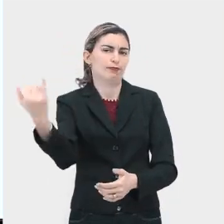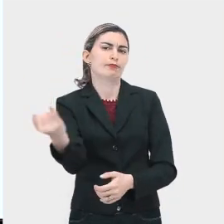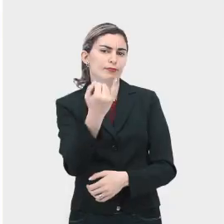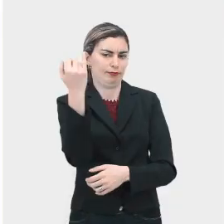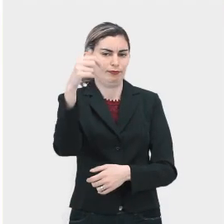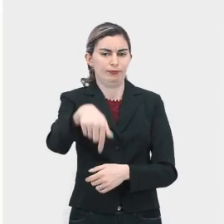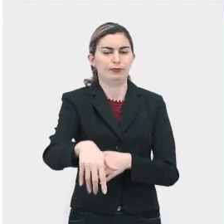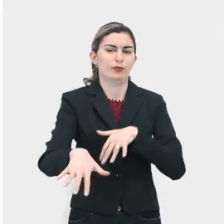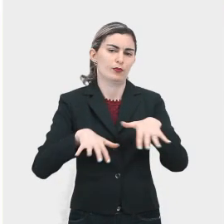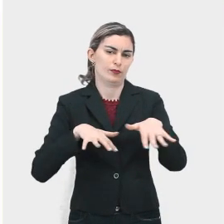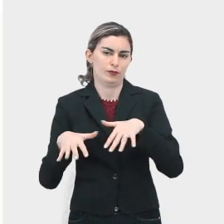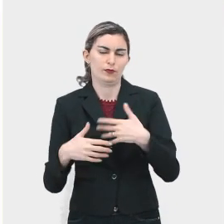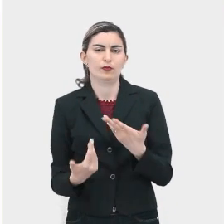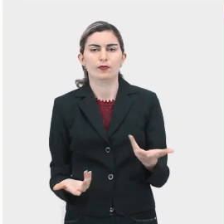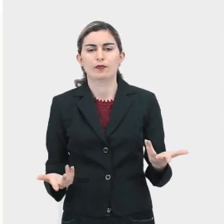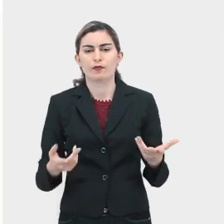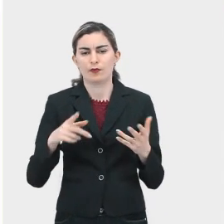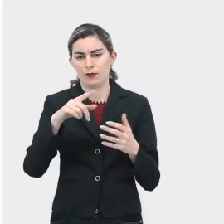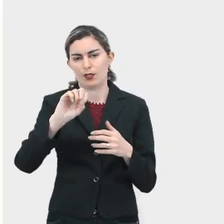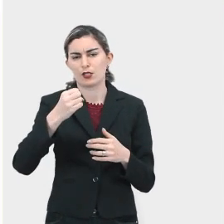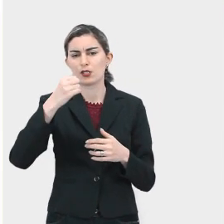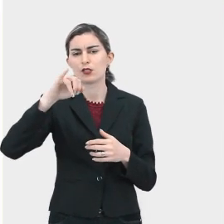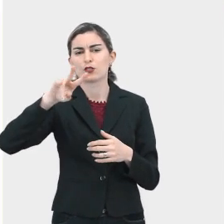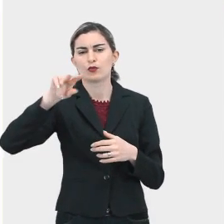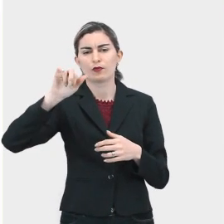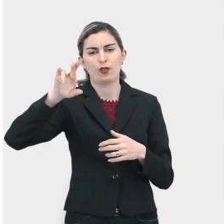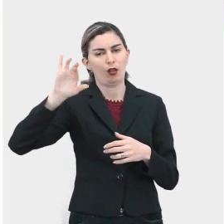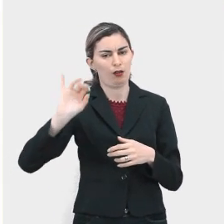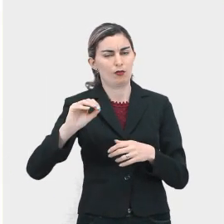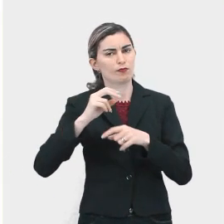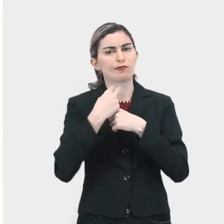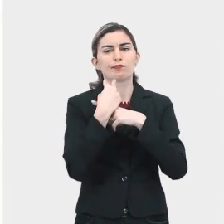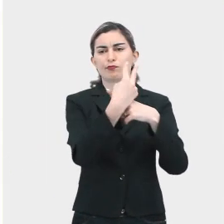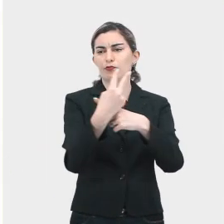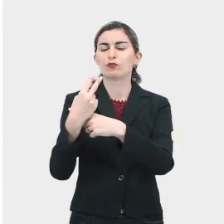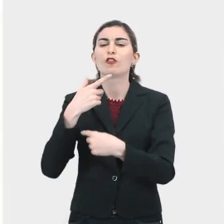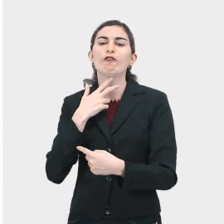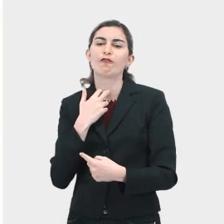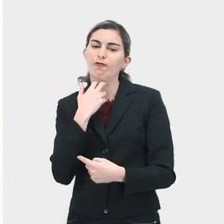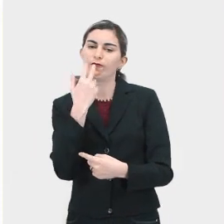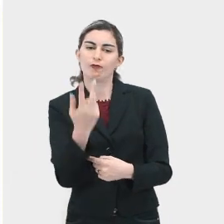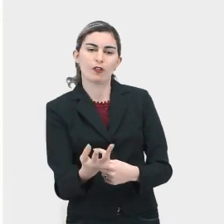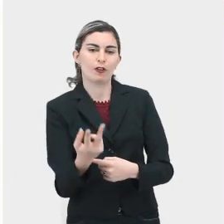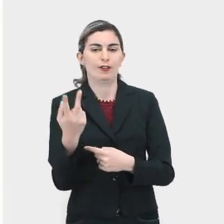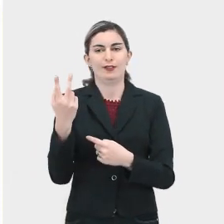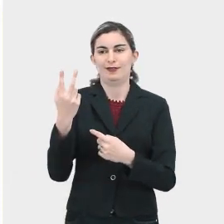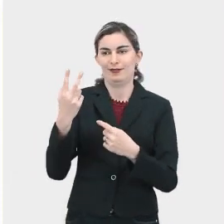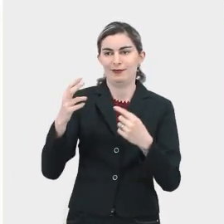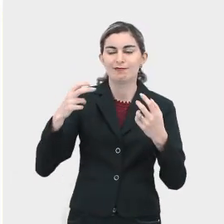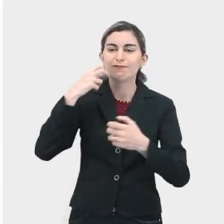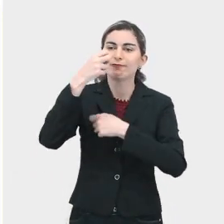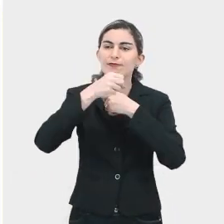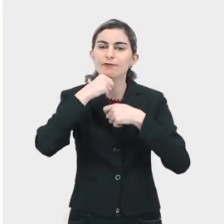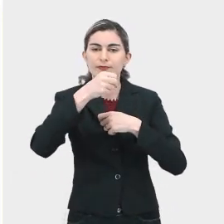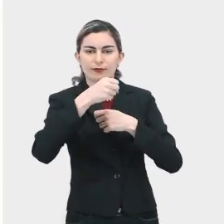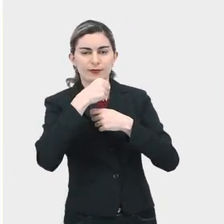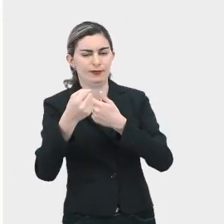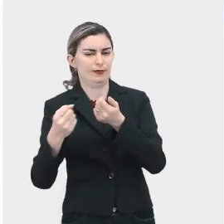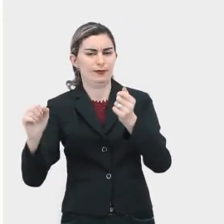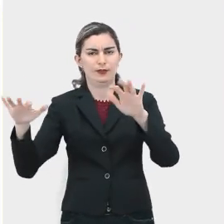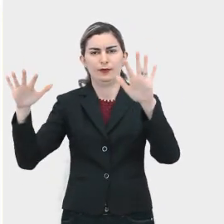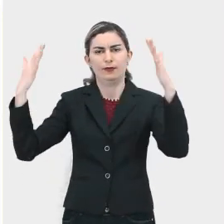esse movimento, né? Silvério é um dos artistas que empresta a voz para o baile do Menino Deus, deixando o